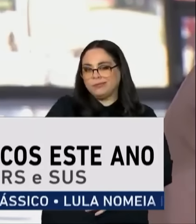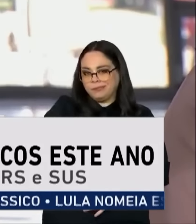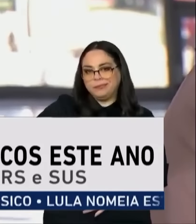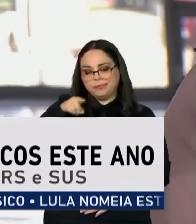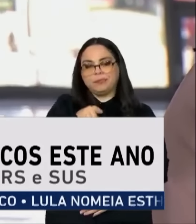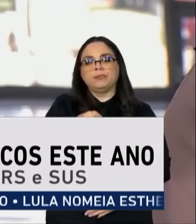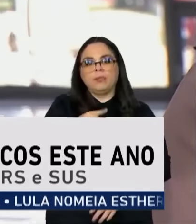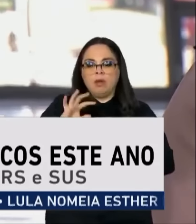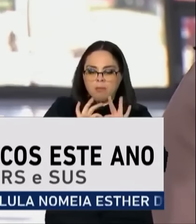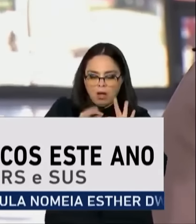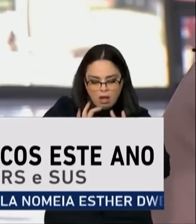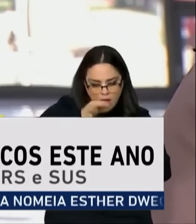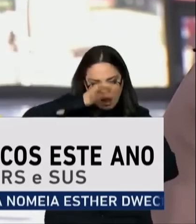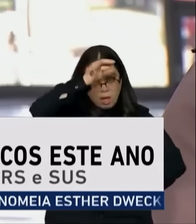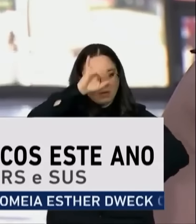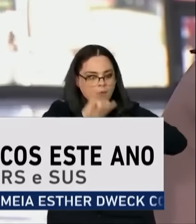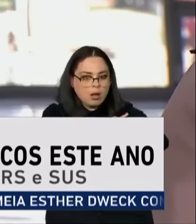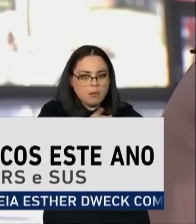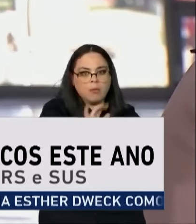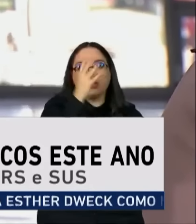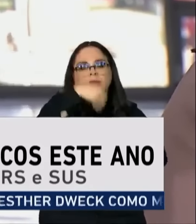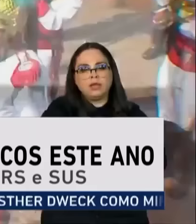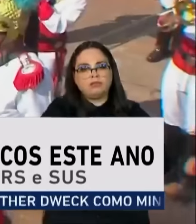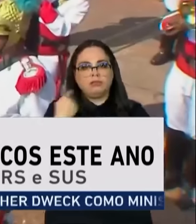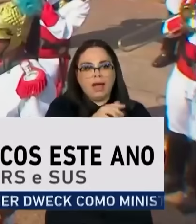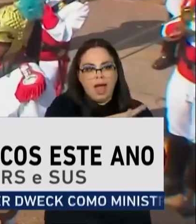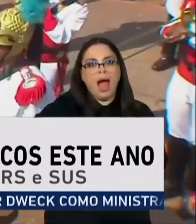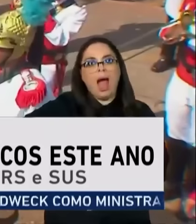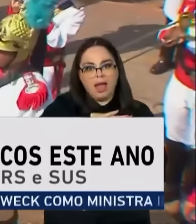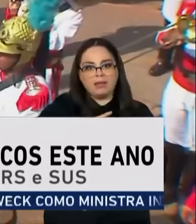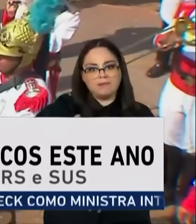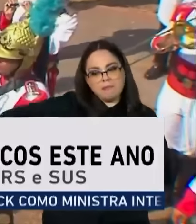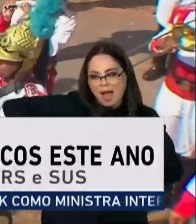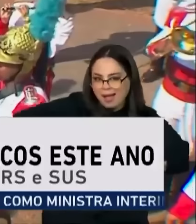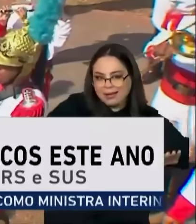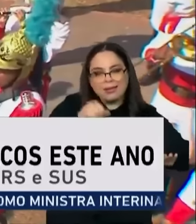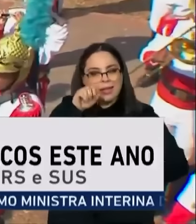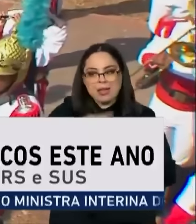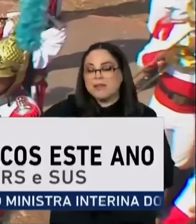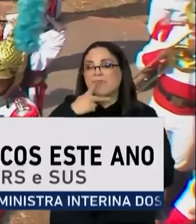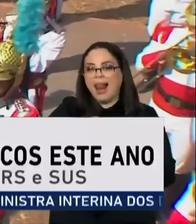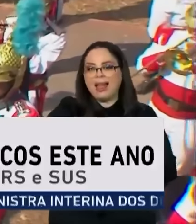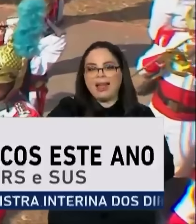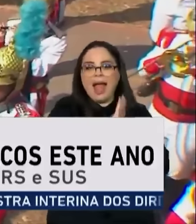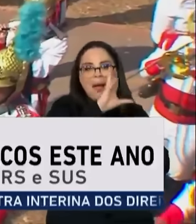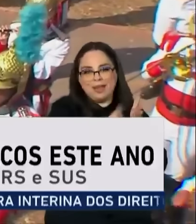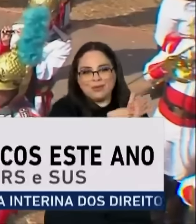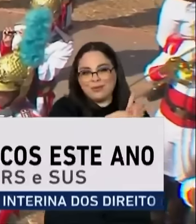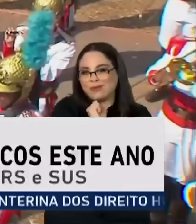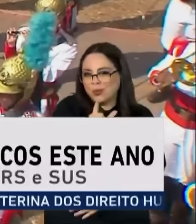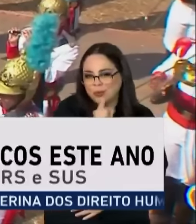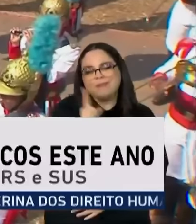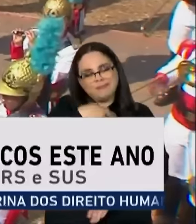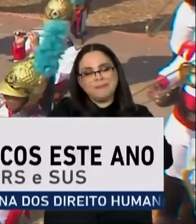de 6:30 da manhã, e o desfile oficialmente iniciado pouco depois das 9:15. O presidente Lula